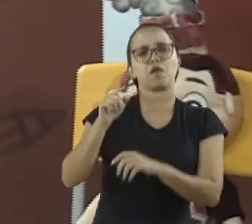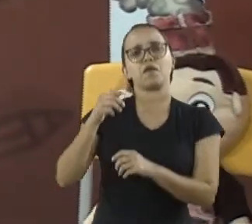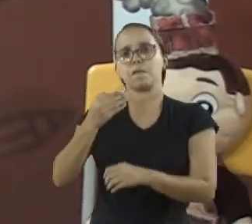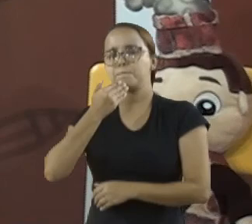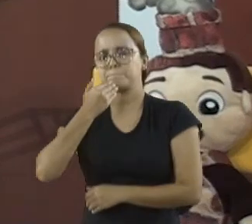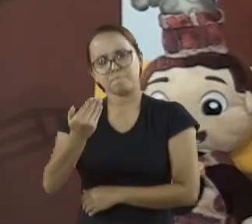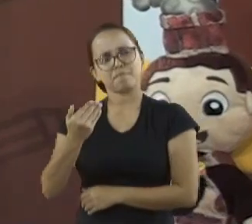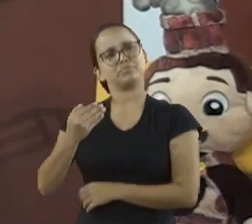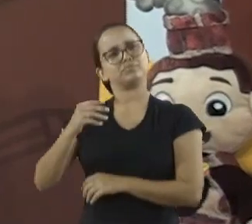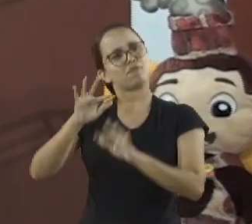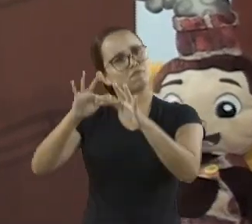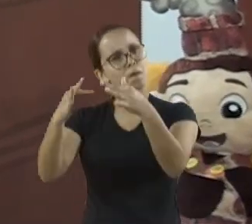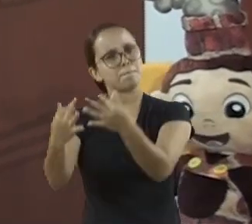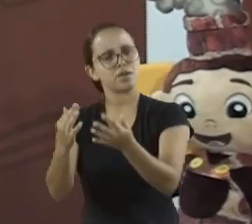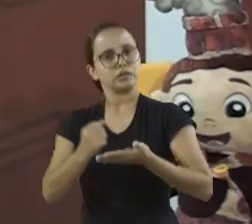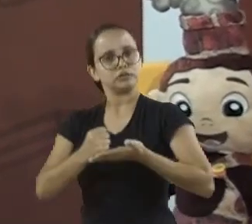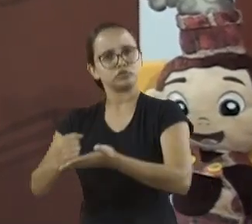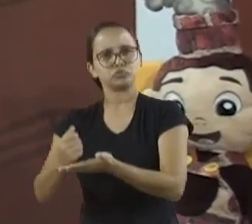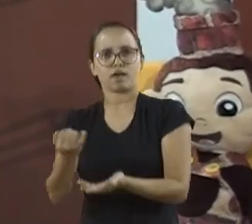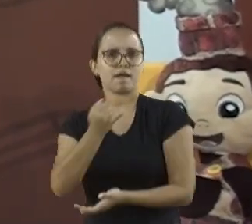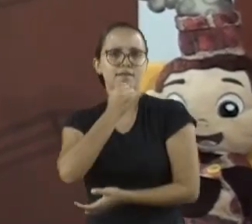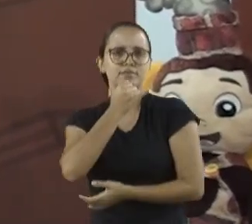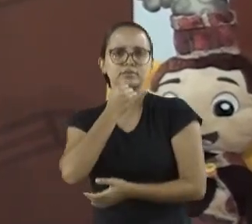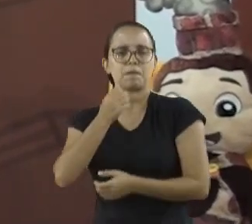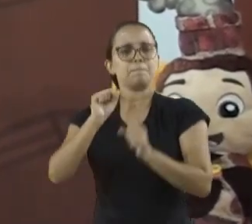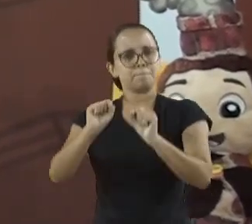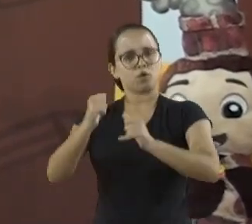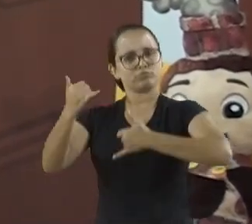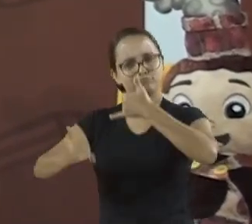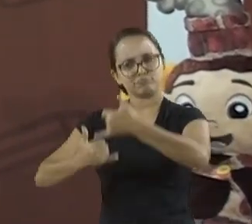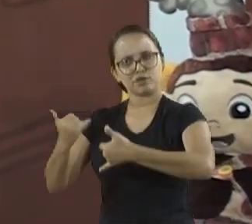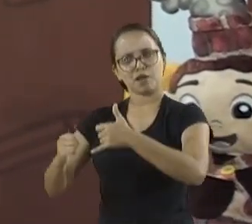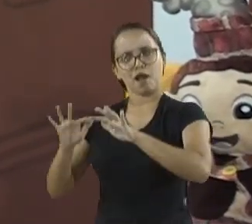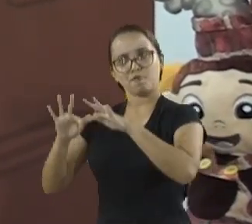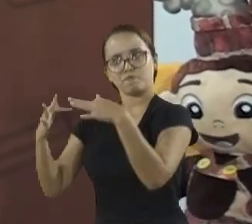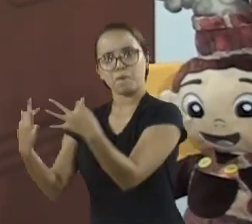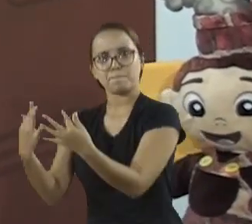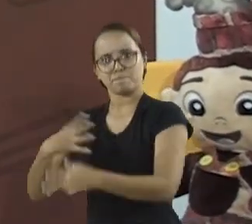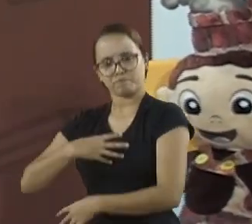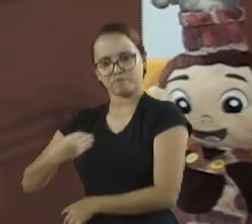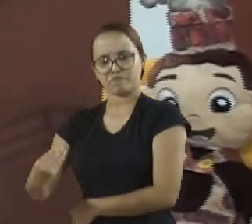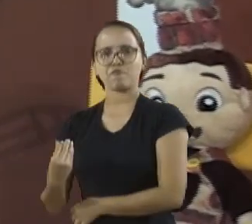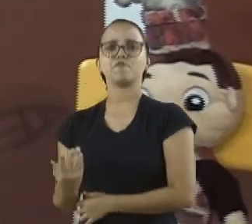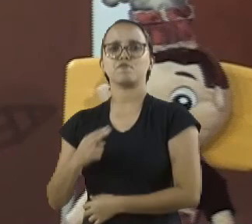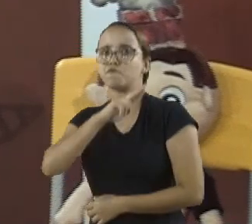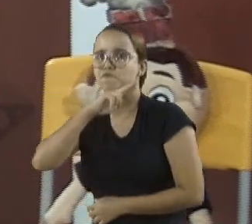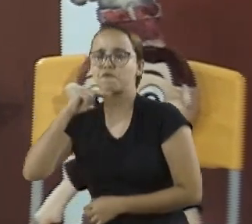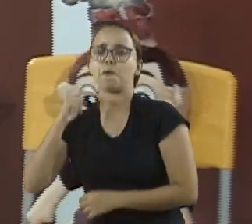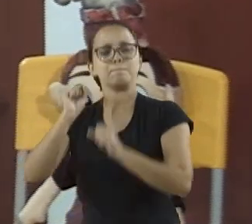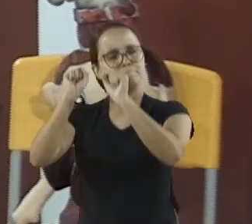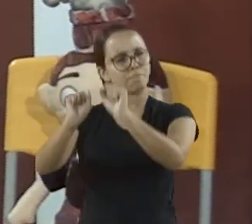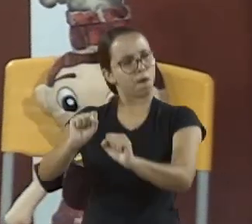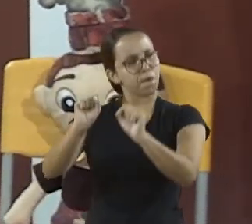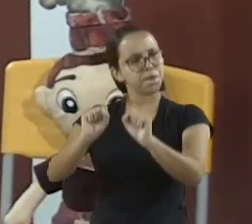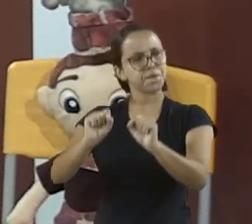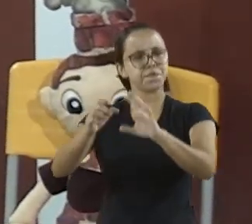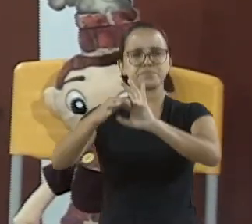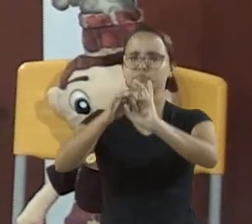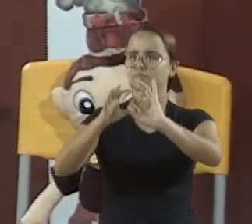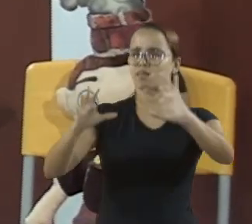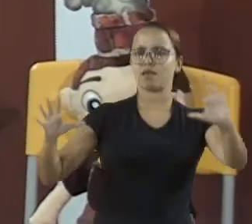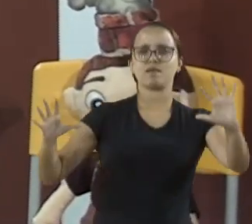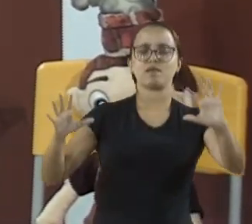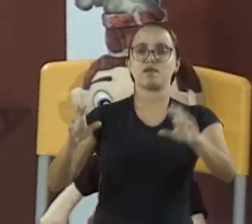brincando com ele, dando um banho num cachorro? Que legal! Olha aí, 2 sessões, eu estou desafiando a vocês a fazer 2